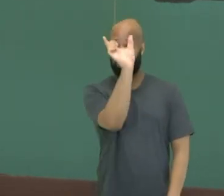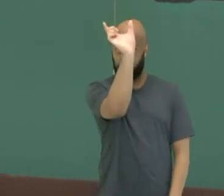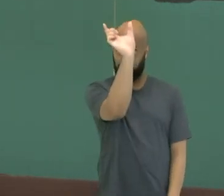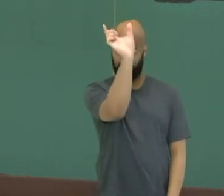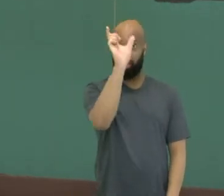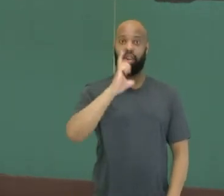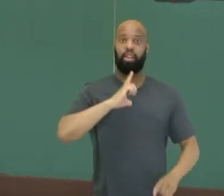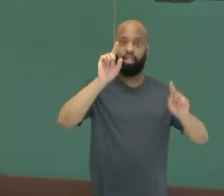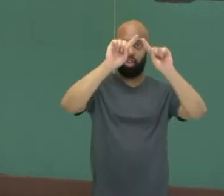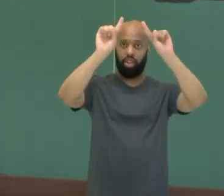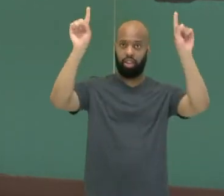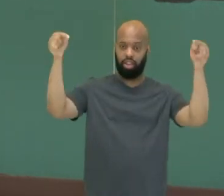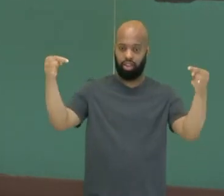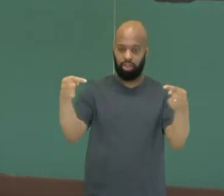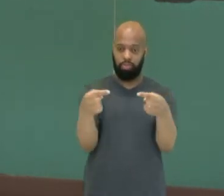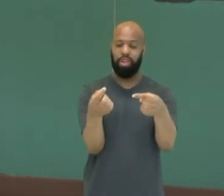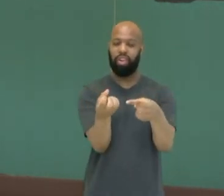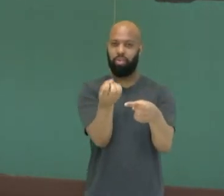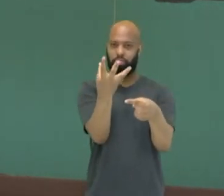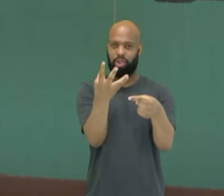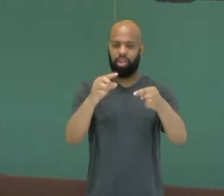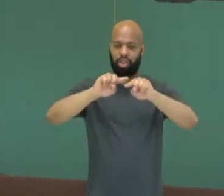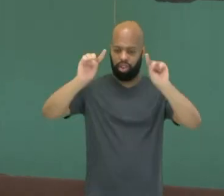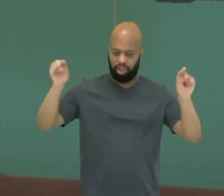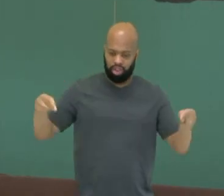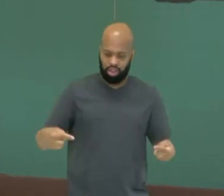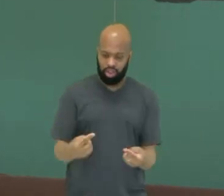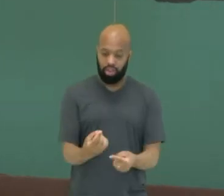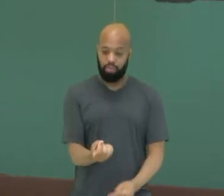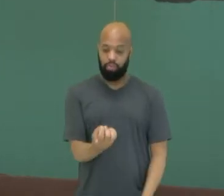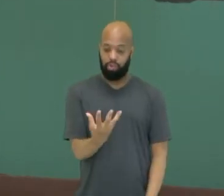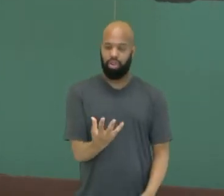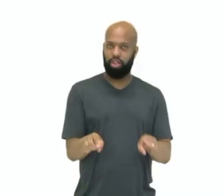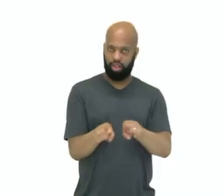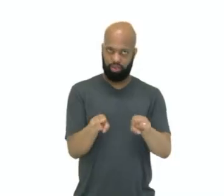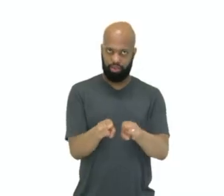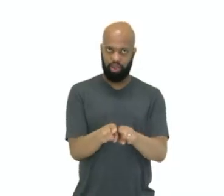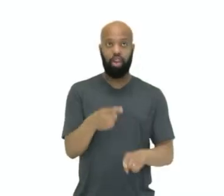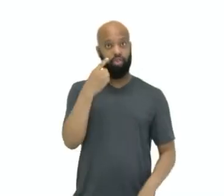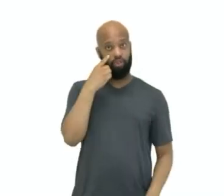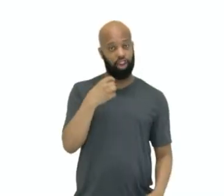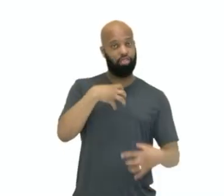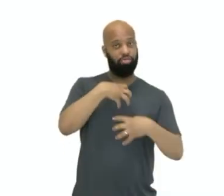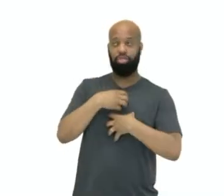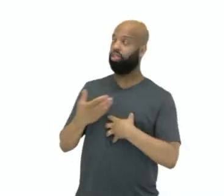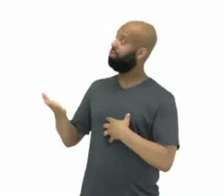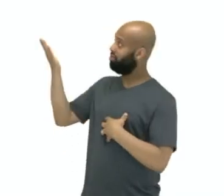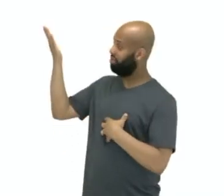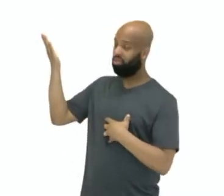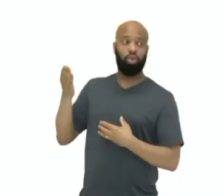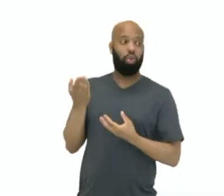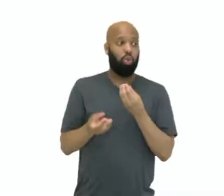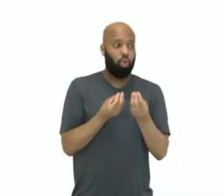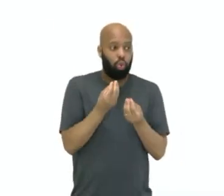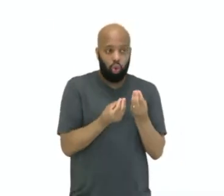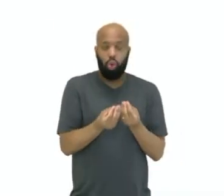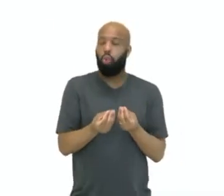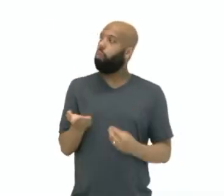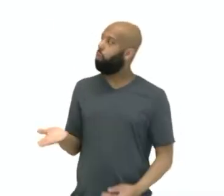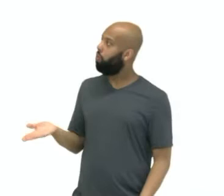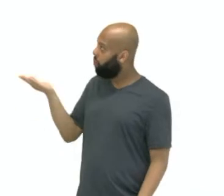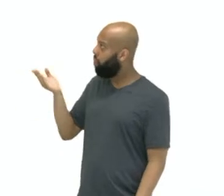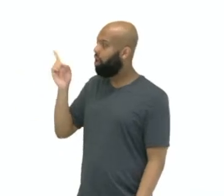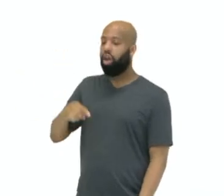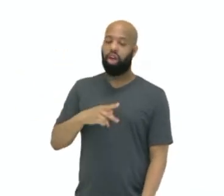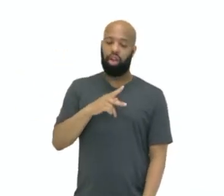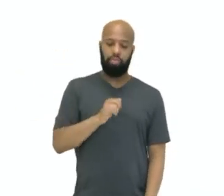2 pontos em comum. Reparem nessa imagem. Novamente, nós temos a pilha que converte energia química em energia